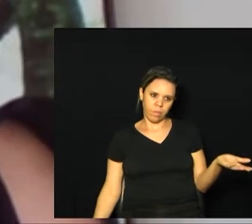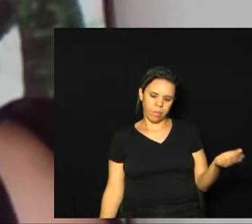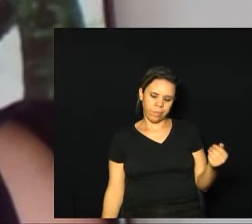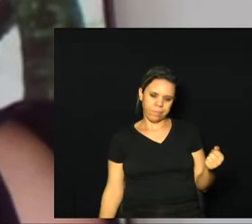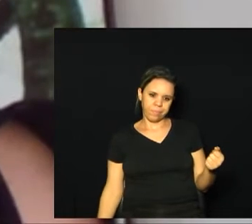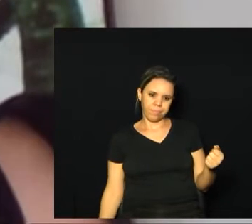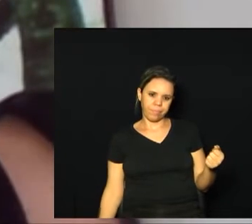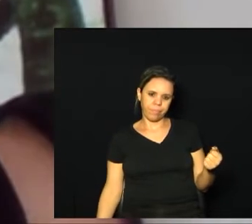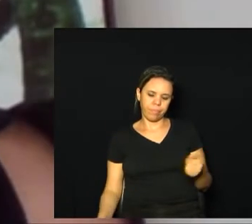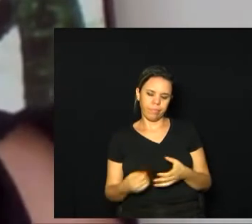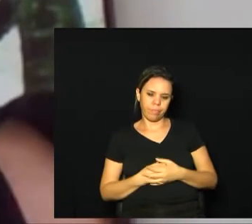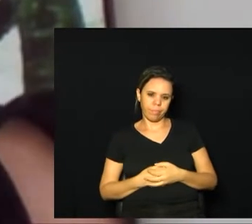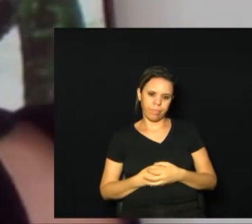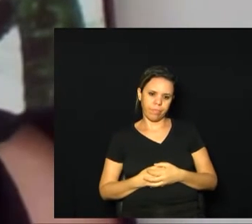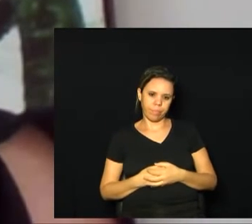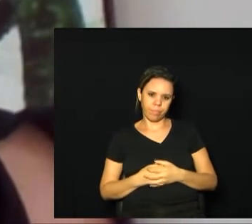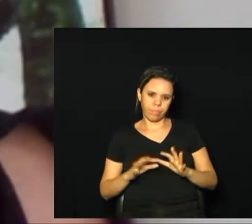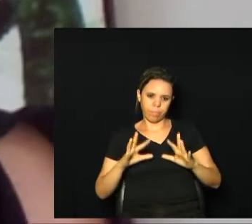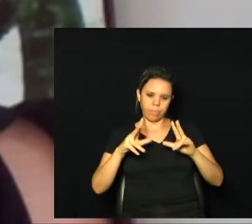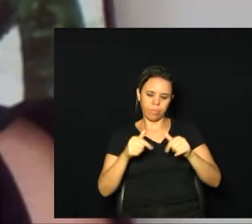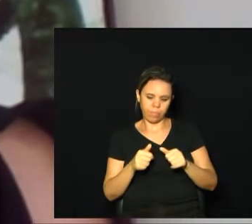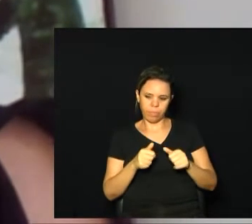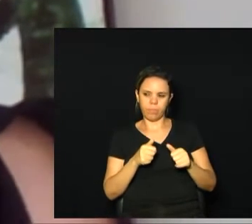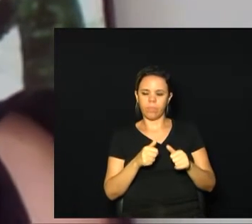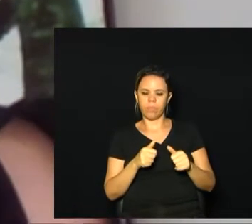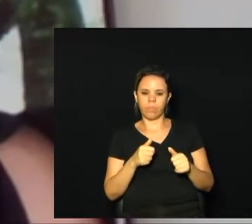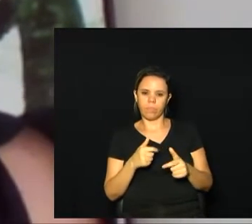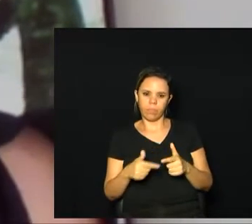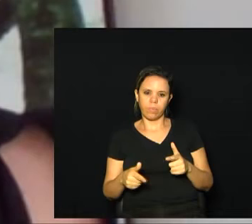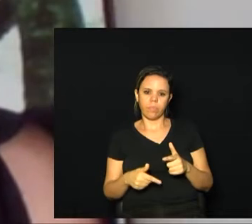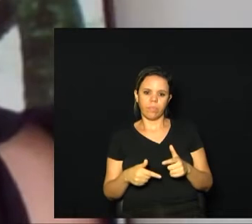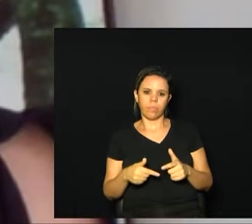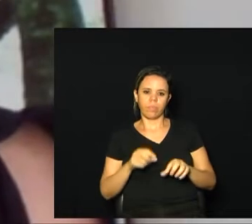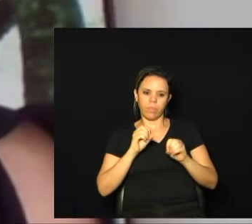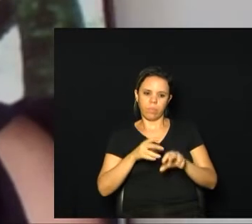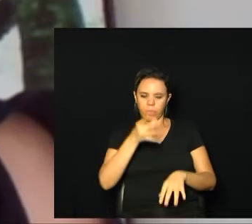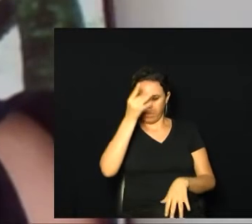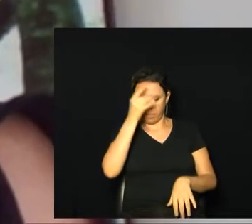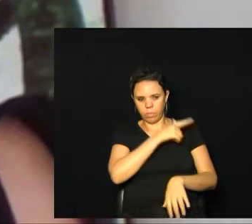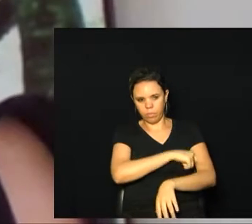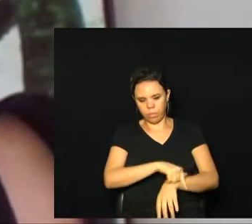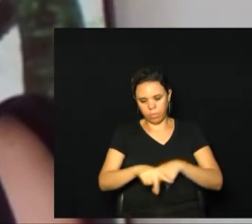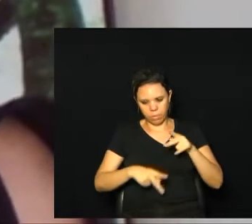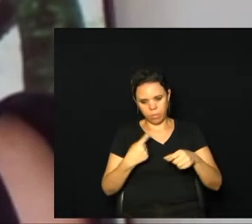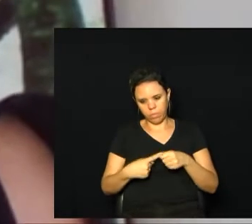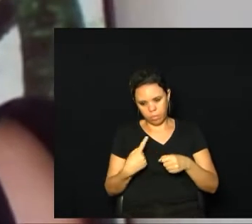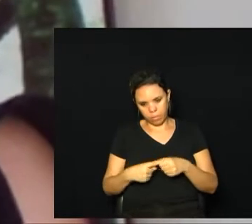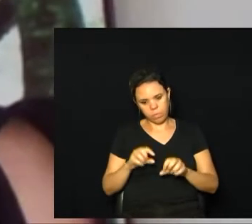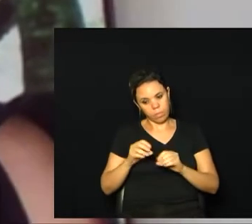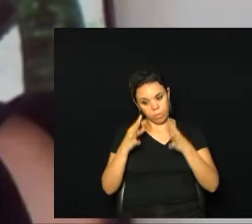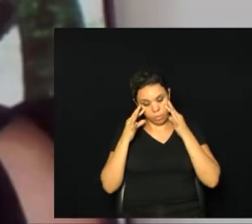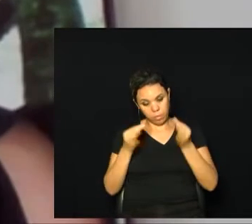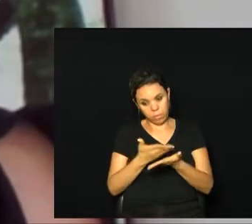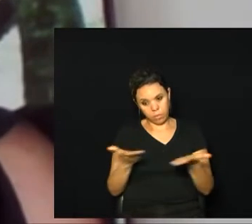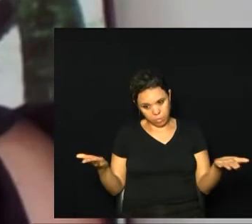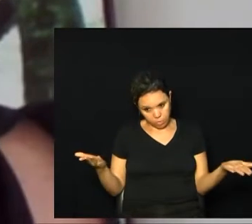Então, eu acho que toda essa questão também passa pela questão da educação, né? E os municípios, eles tinham que se ater até